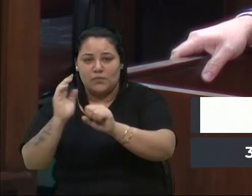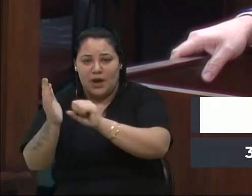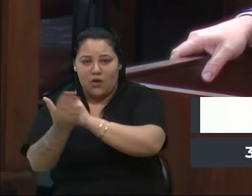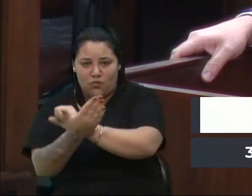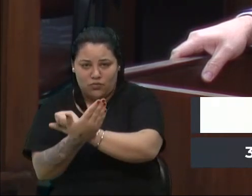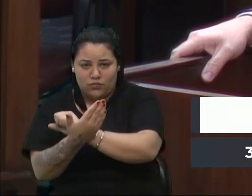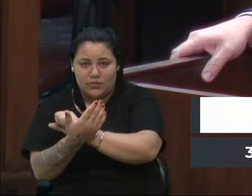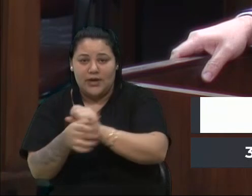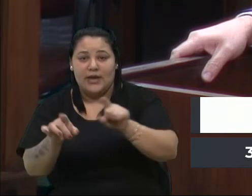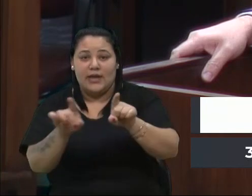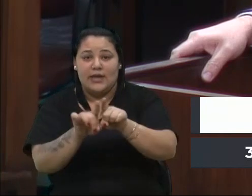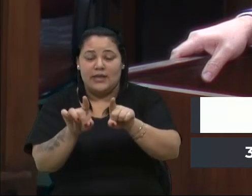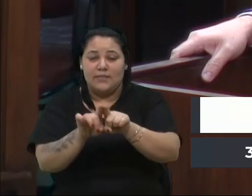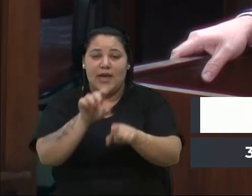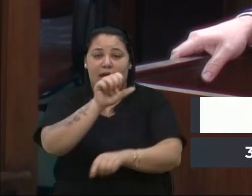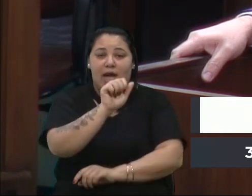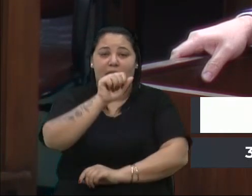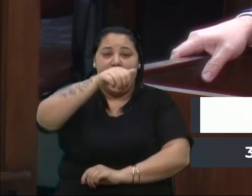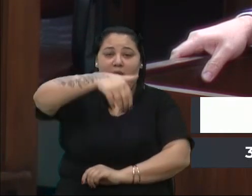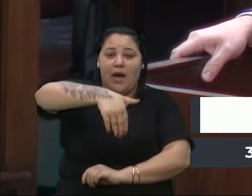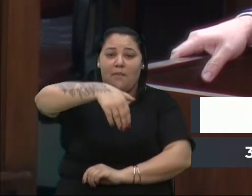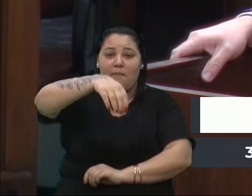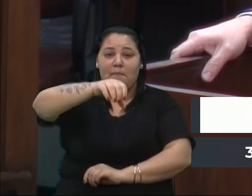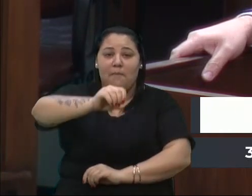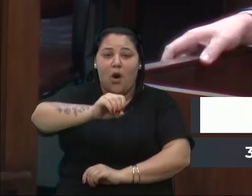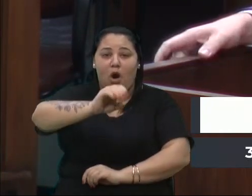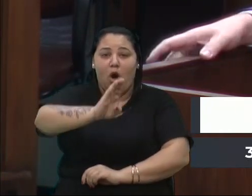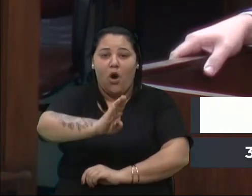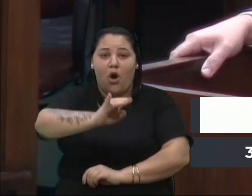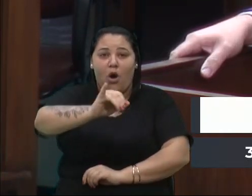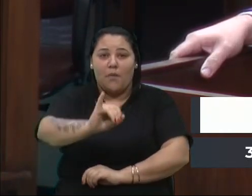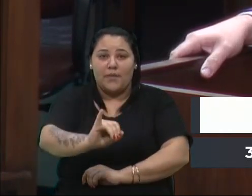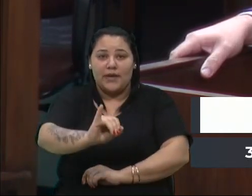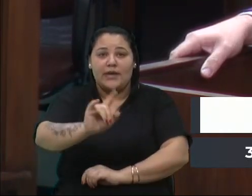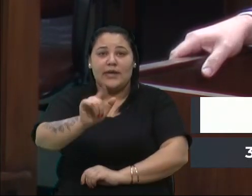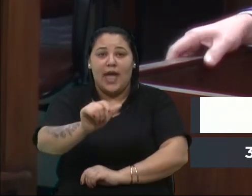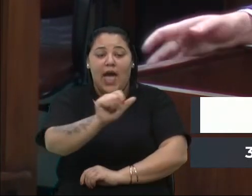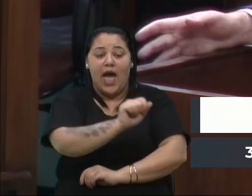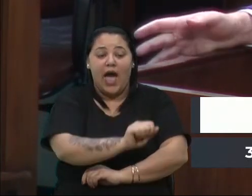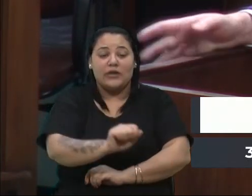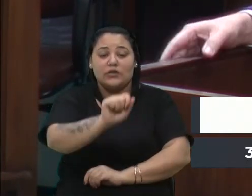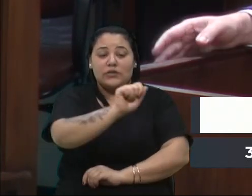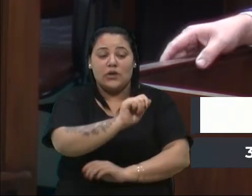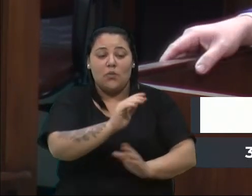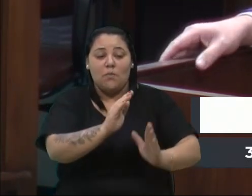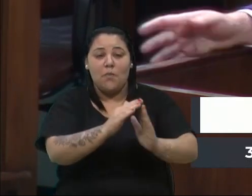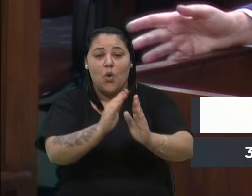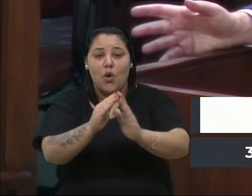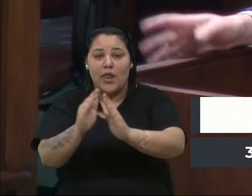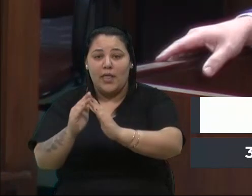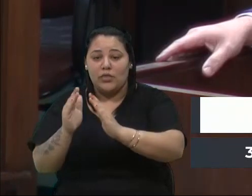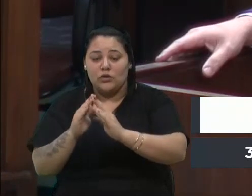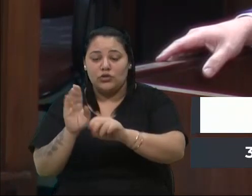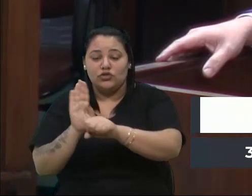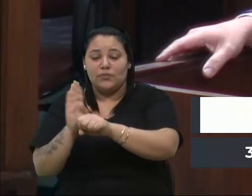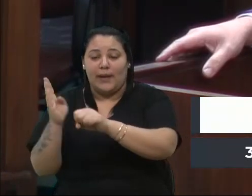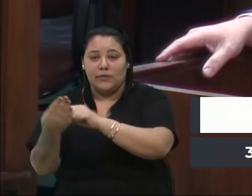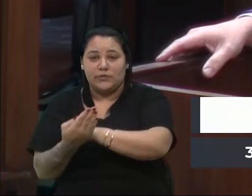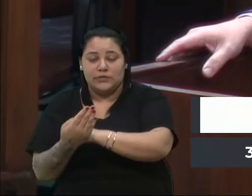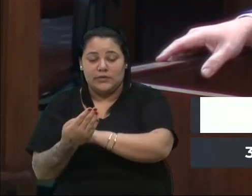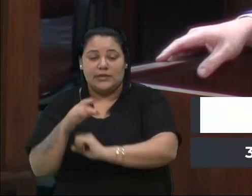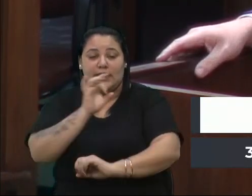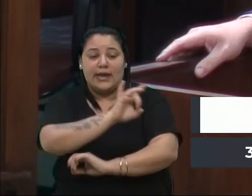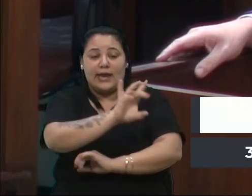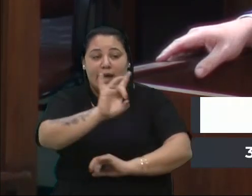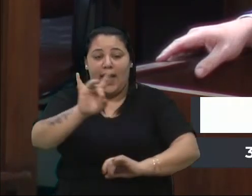pelas AMOBs, que são as associações dos moradores de bairro, que são, vamos dizer, lideradas pelos presidentes de